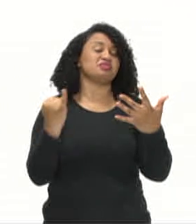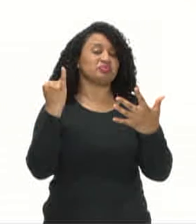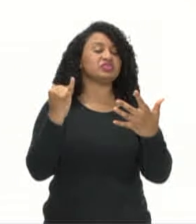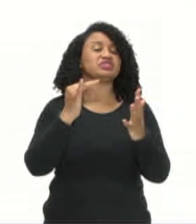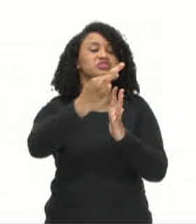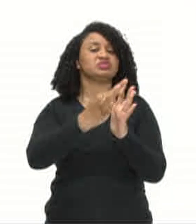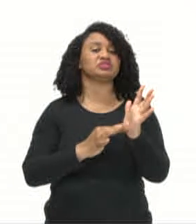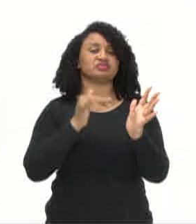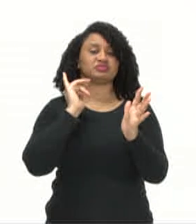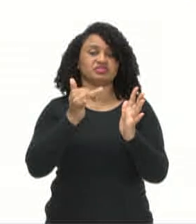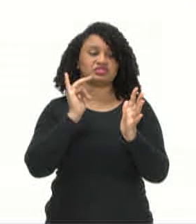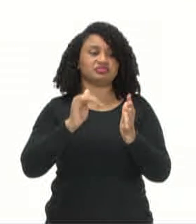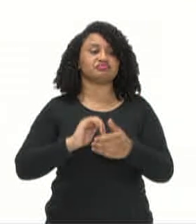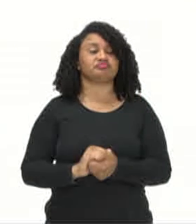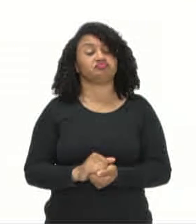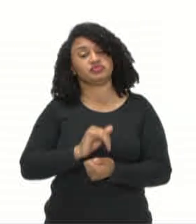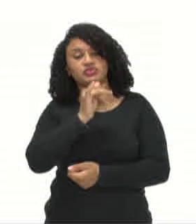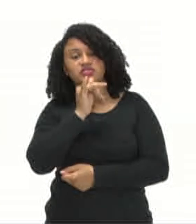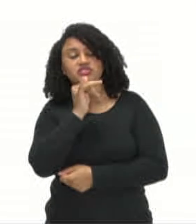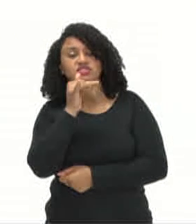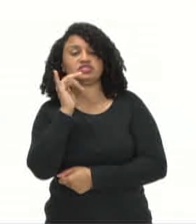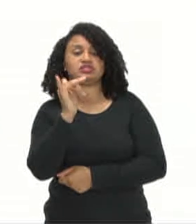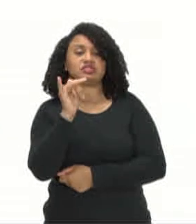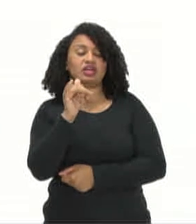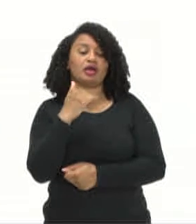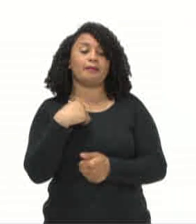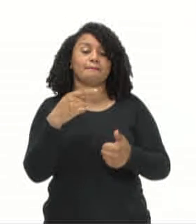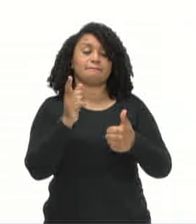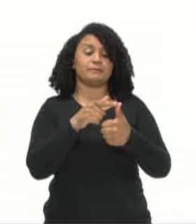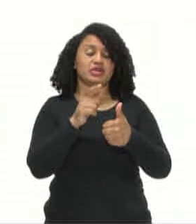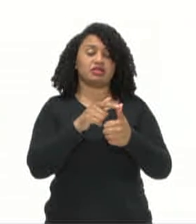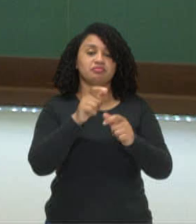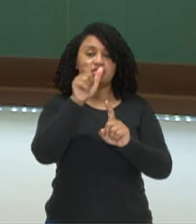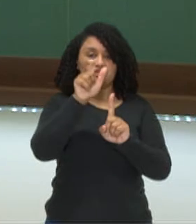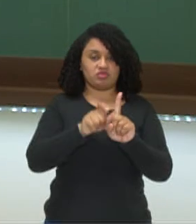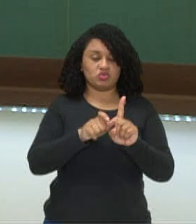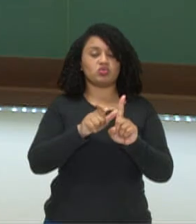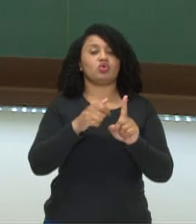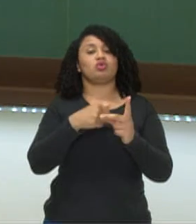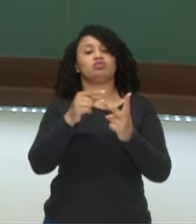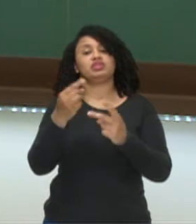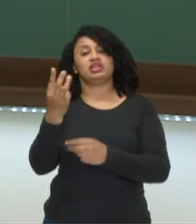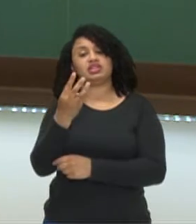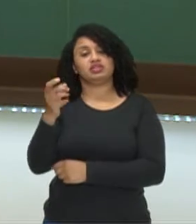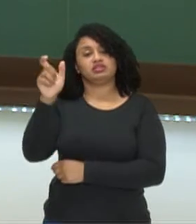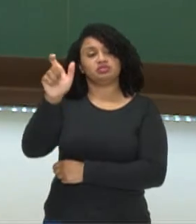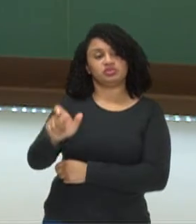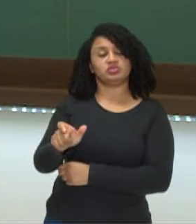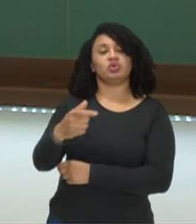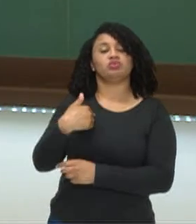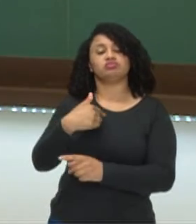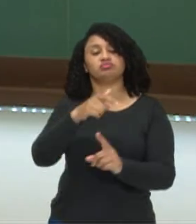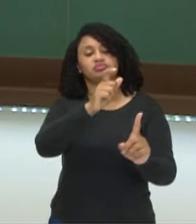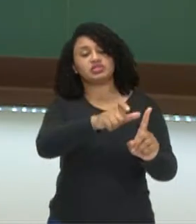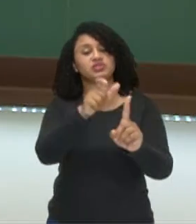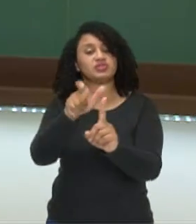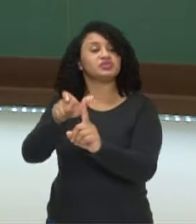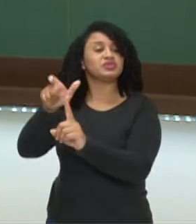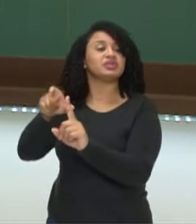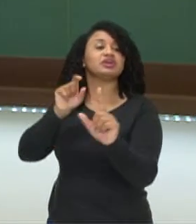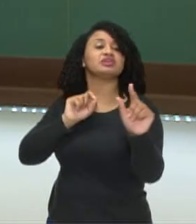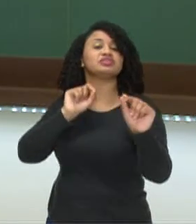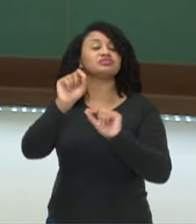narrativo, como narrador, em primeira pessoa, em terceira, personagens, quem